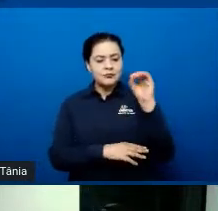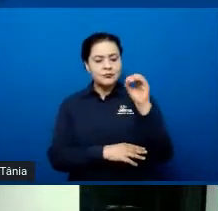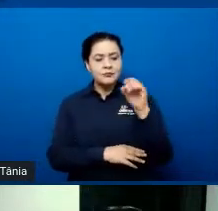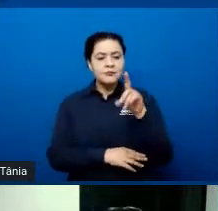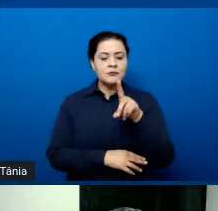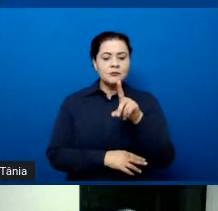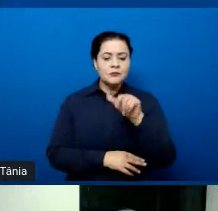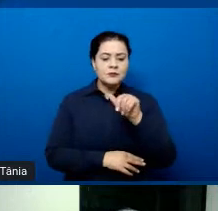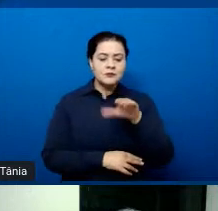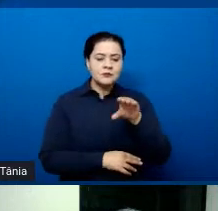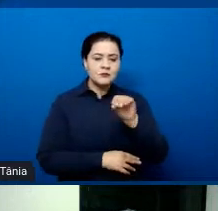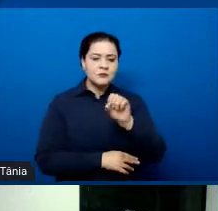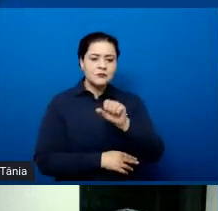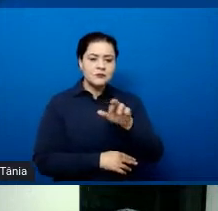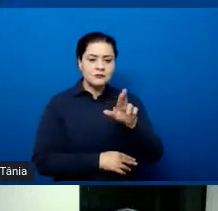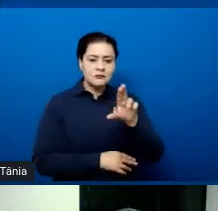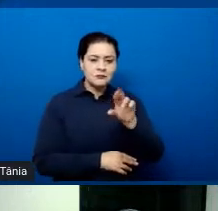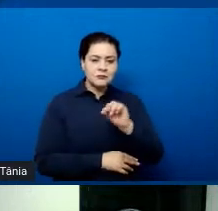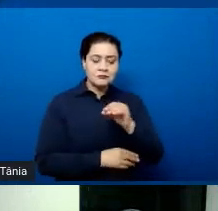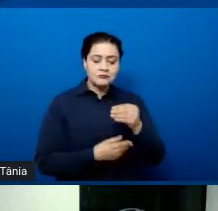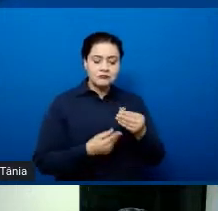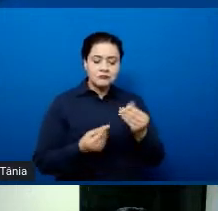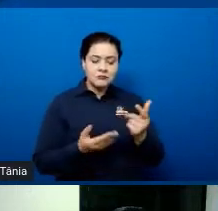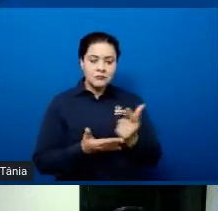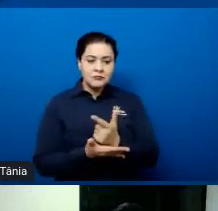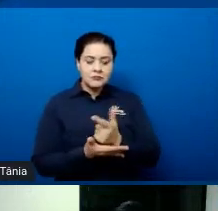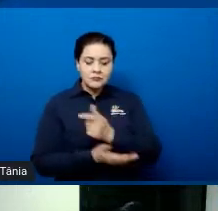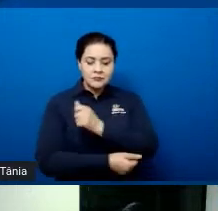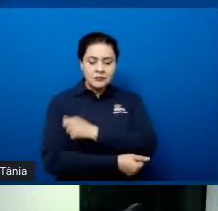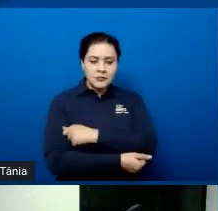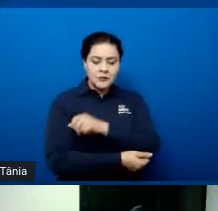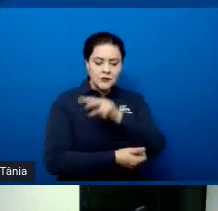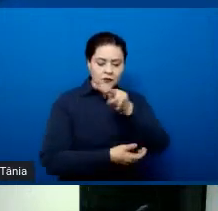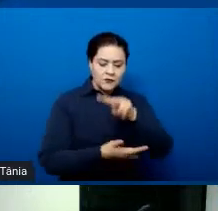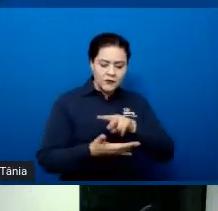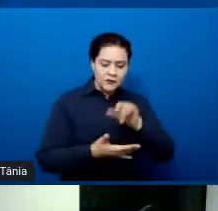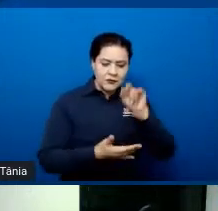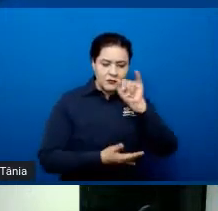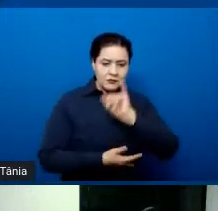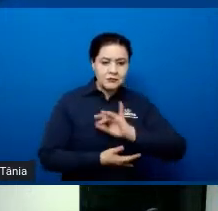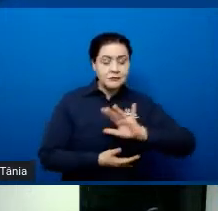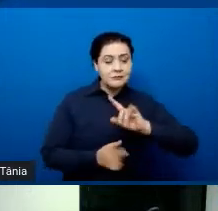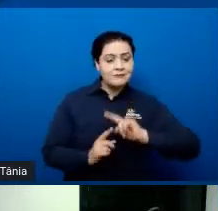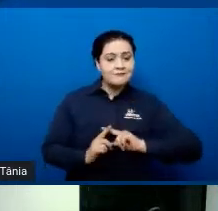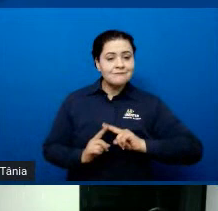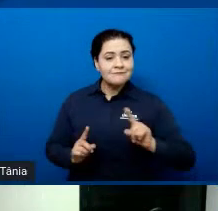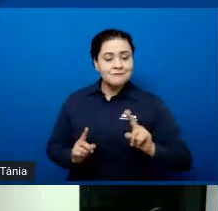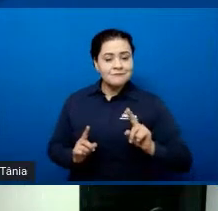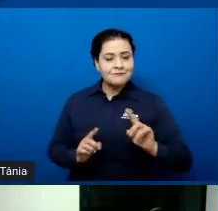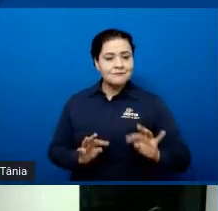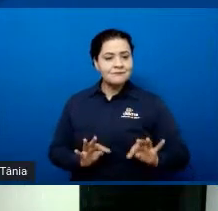desse livro. Com a tecnologia disposta hoje, a gente consegue